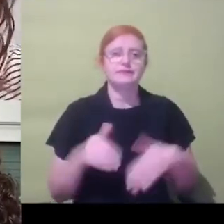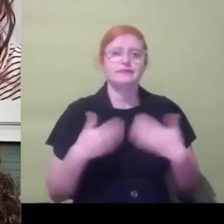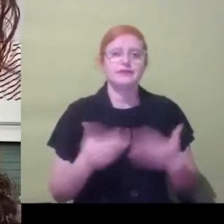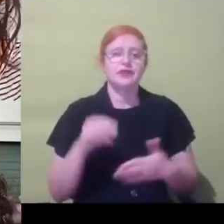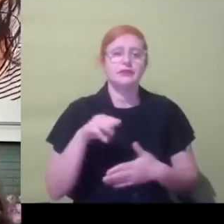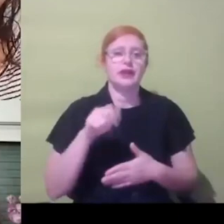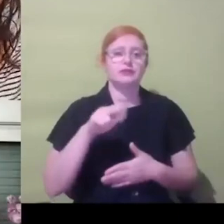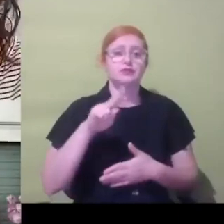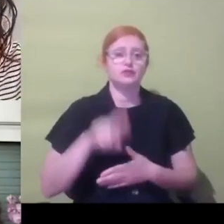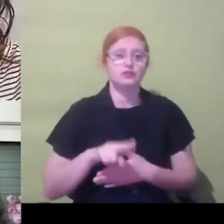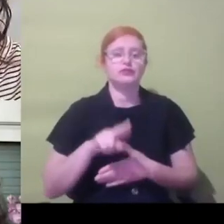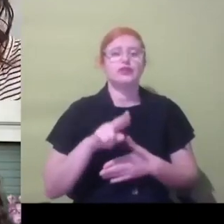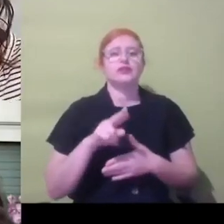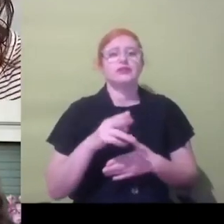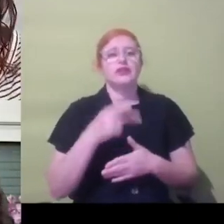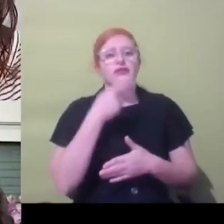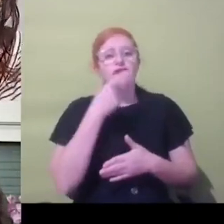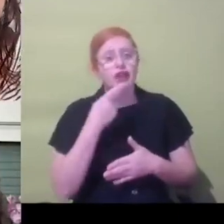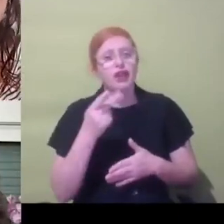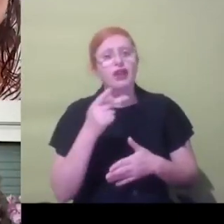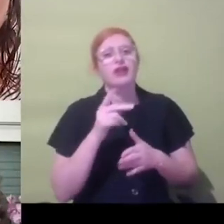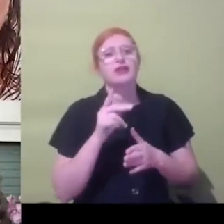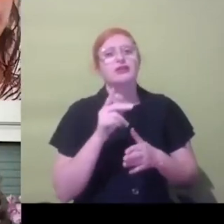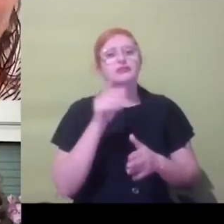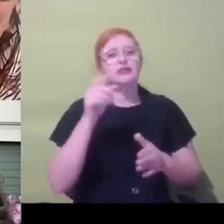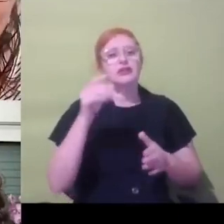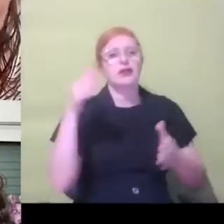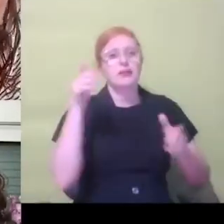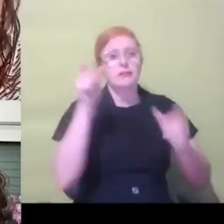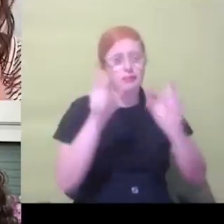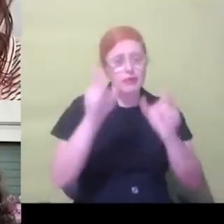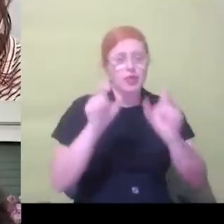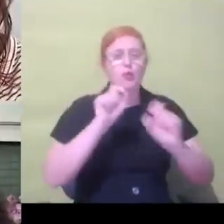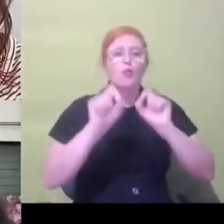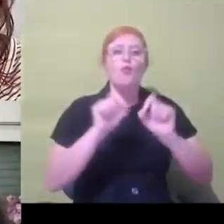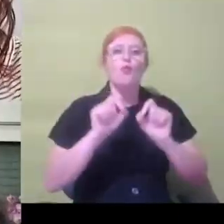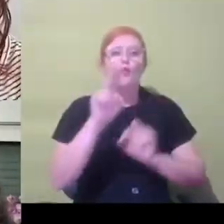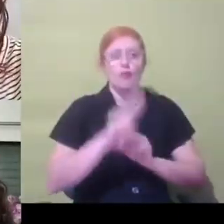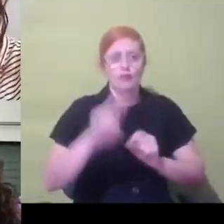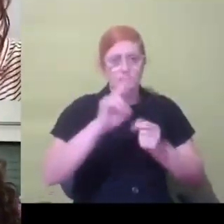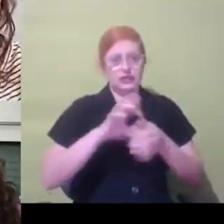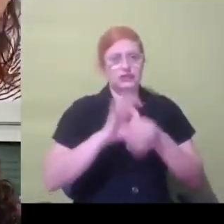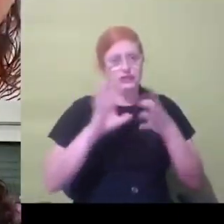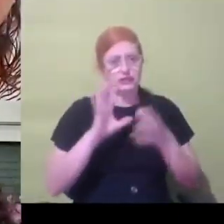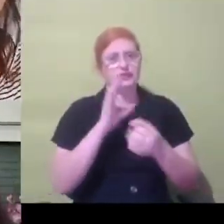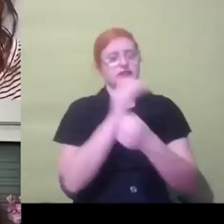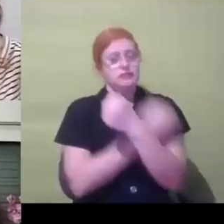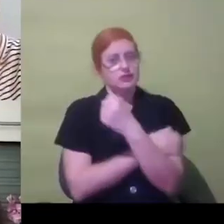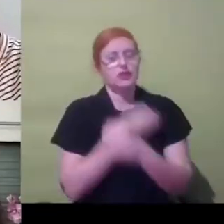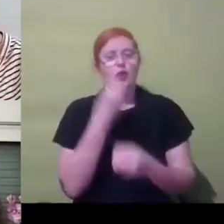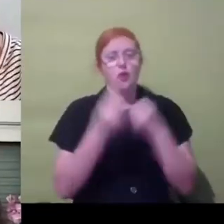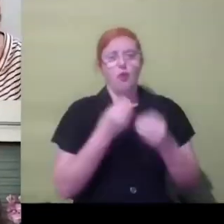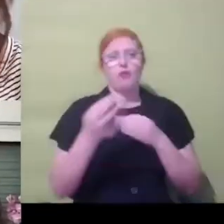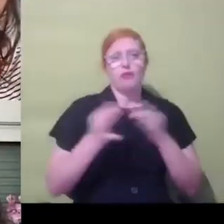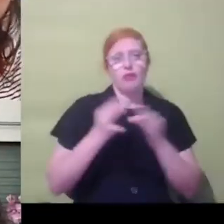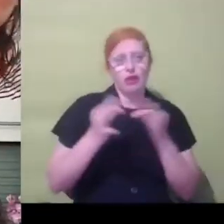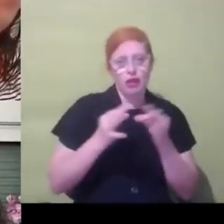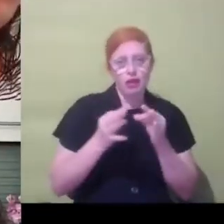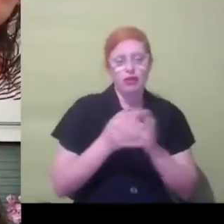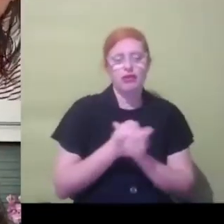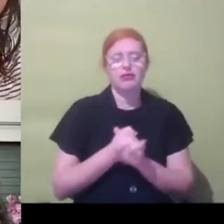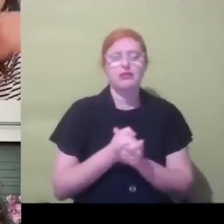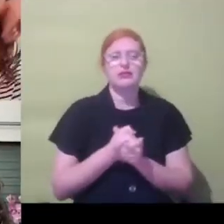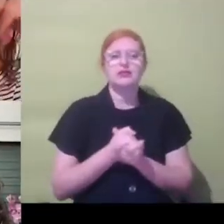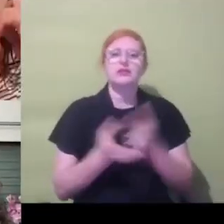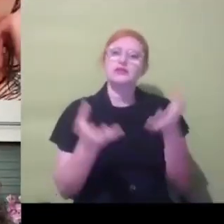Então, Malu, estava aqui falando com o pessoal sobre o que é a Universidade Livre Feminista, como a gente se organiza e